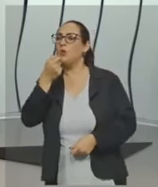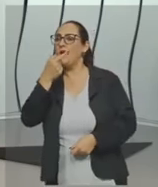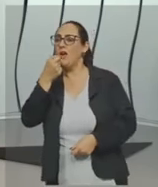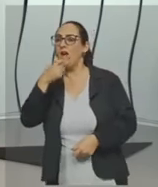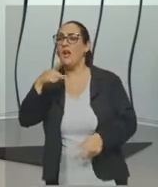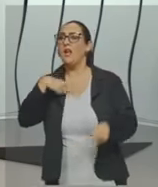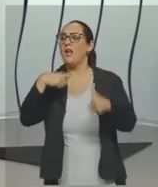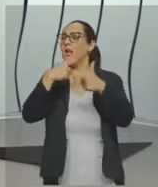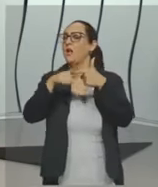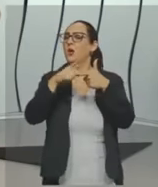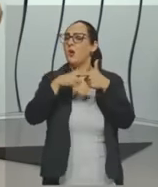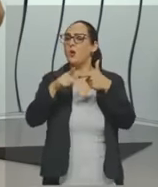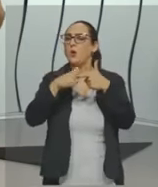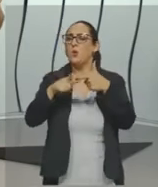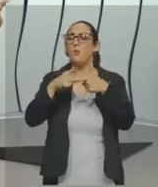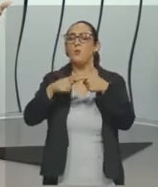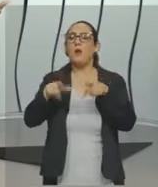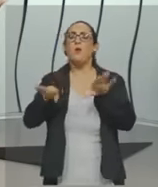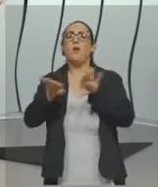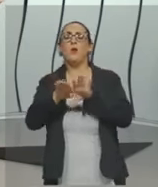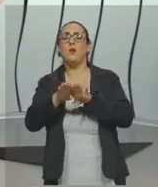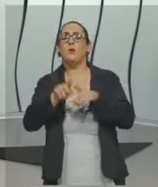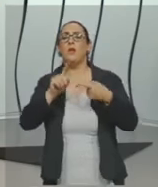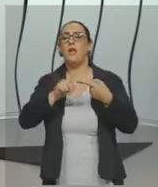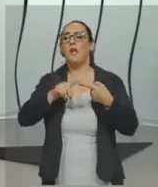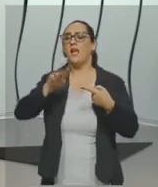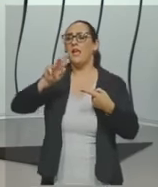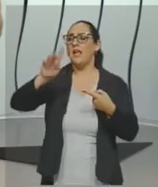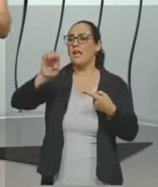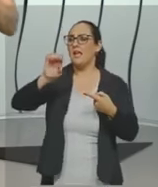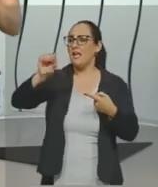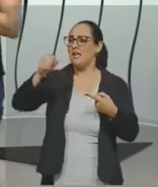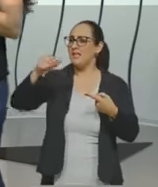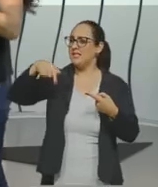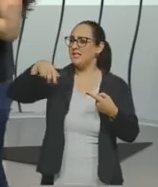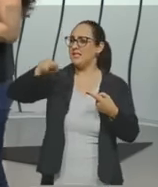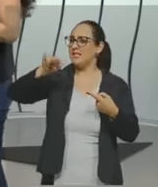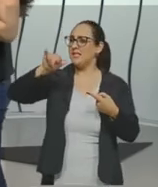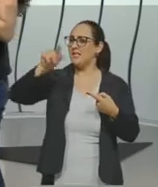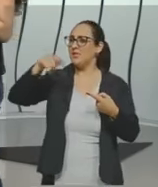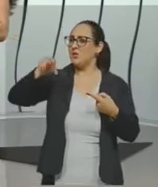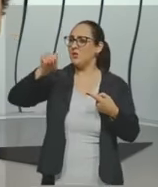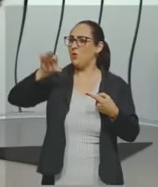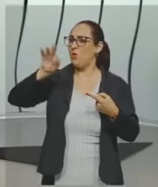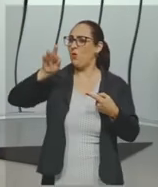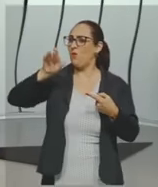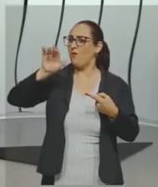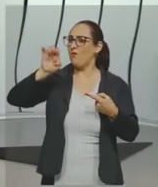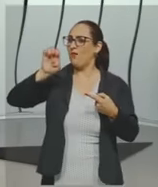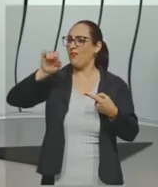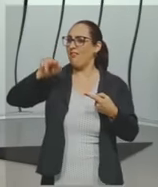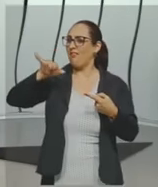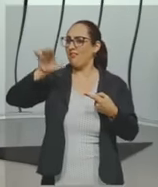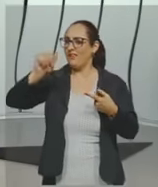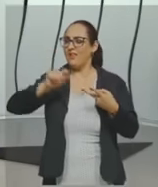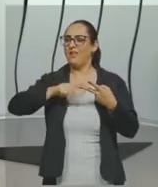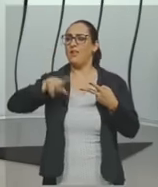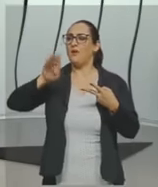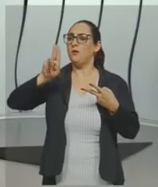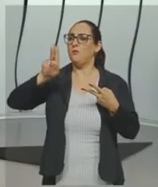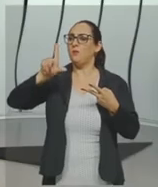mentais, bulimia, esquizofrenia, tá, gente? E todas essas desordens mentais,